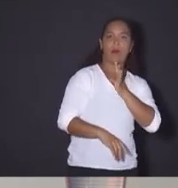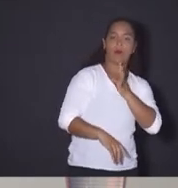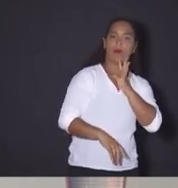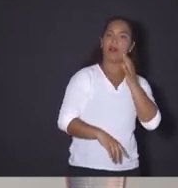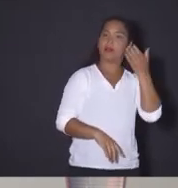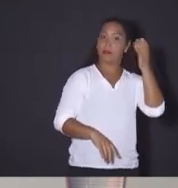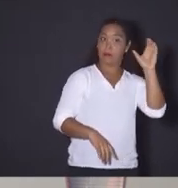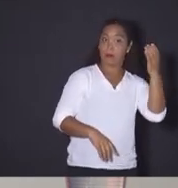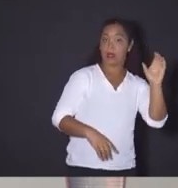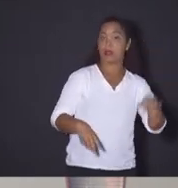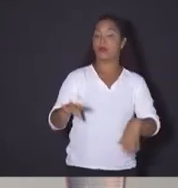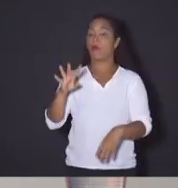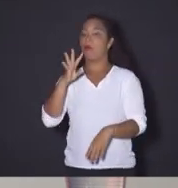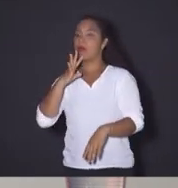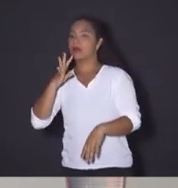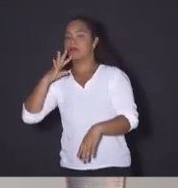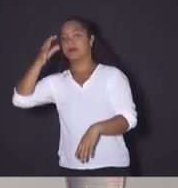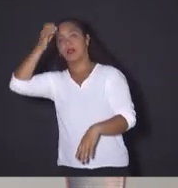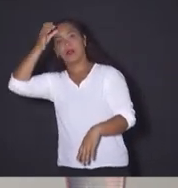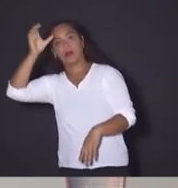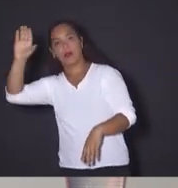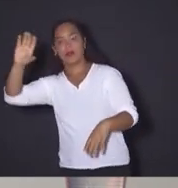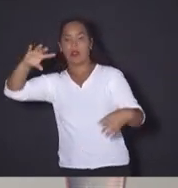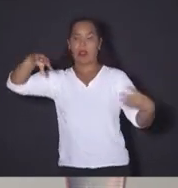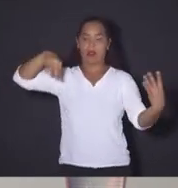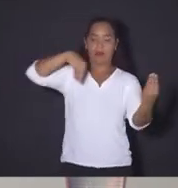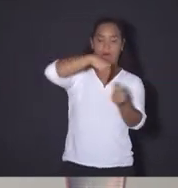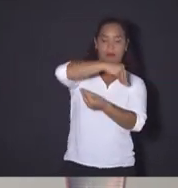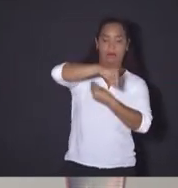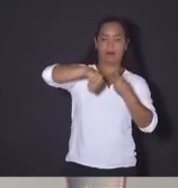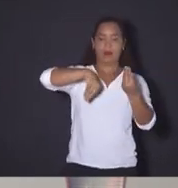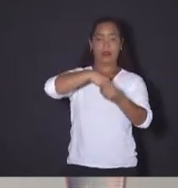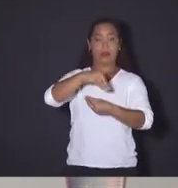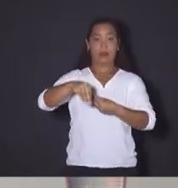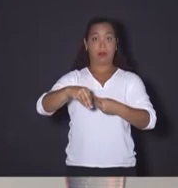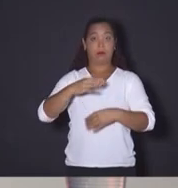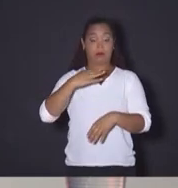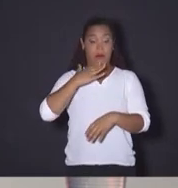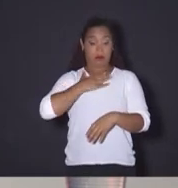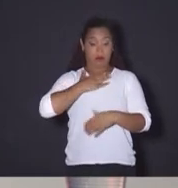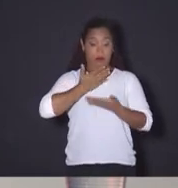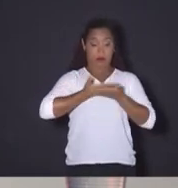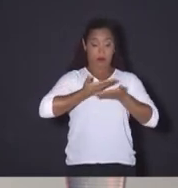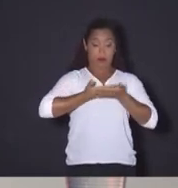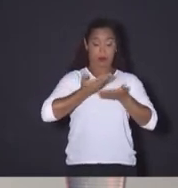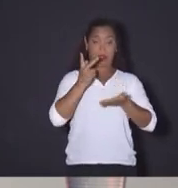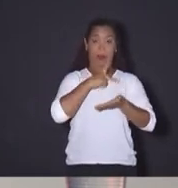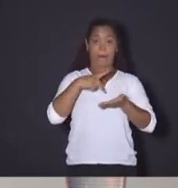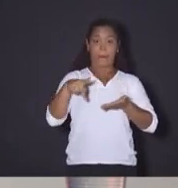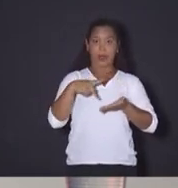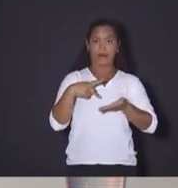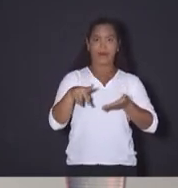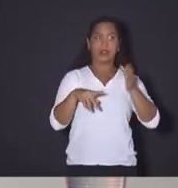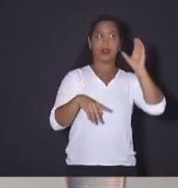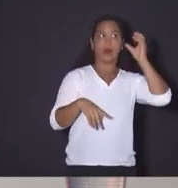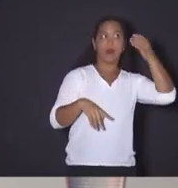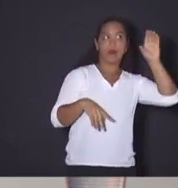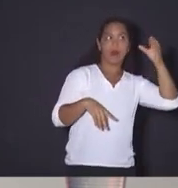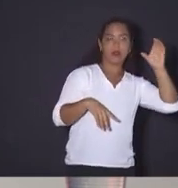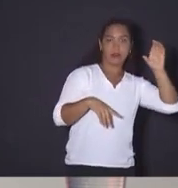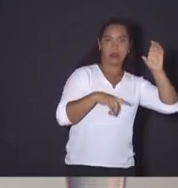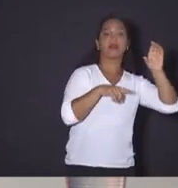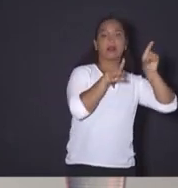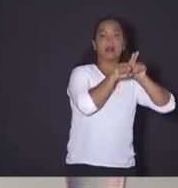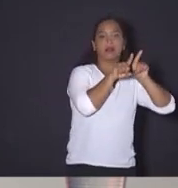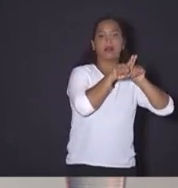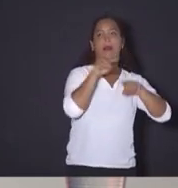culturais logo a formação de professores não pode estar apenas na alçada dos conhecimentos científicos é preciso pensar as múltiplas linguagens